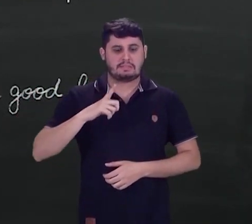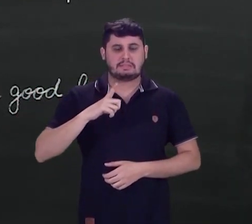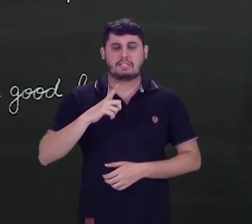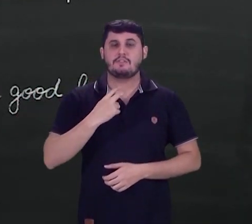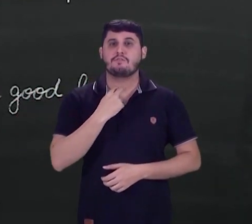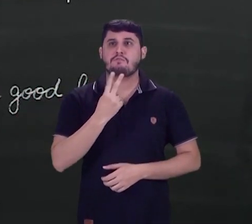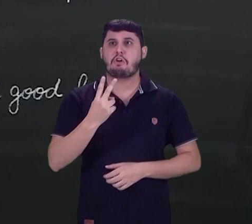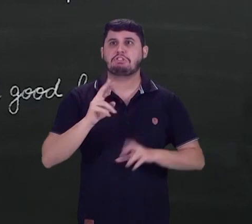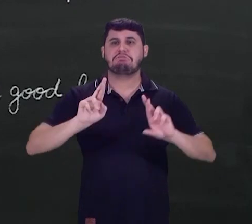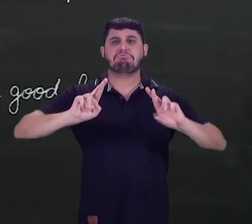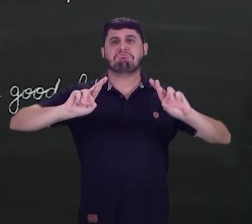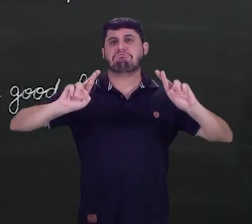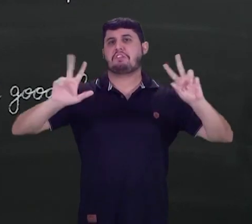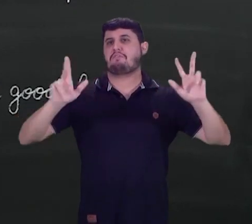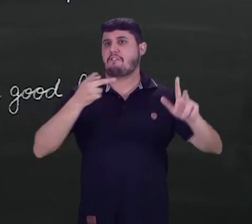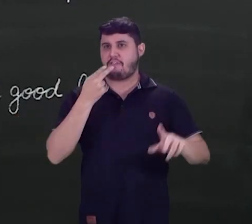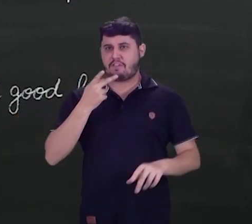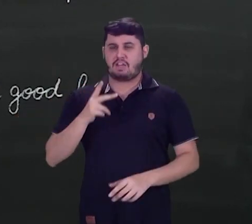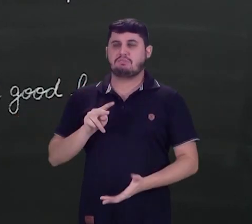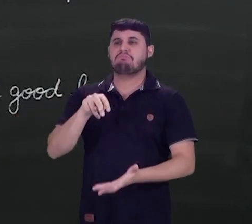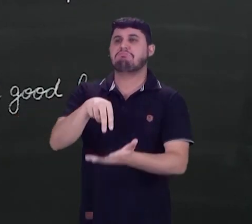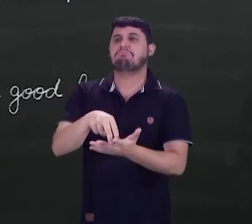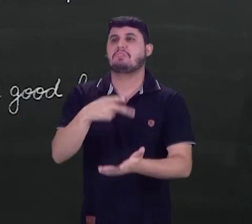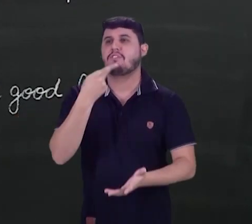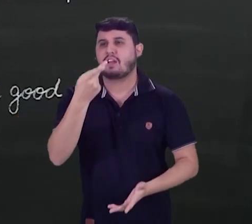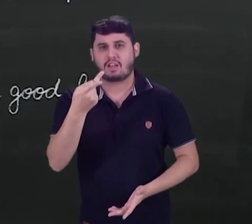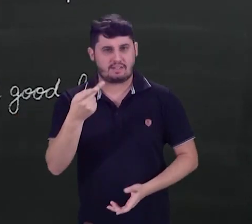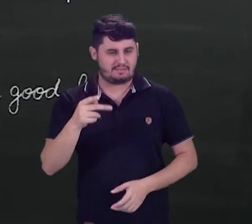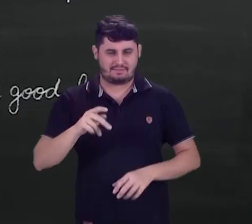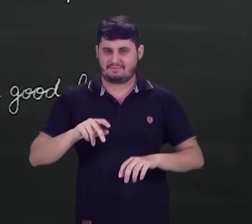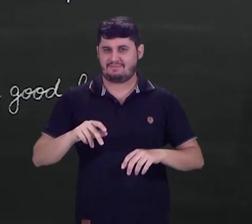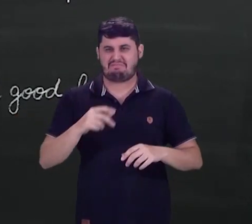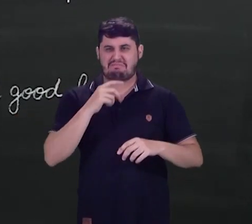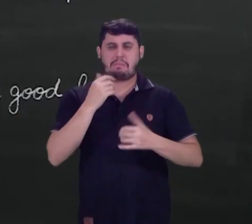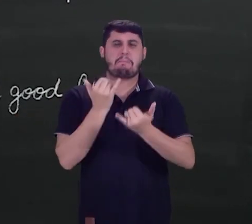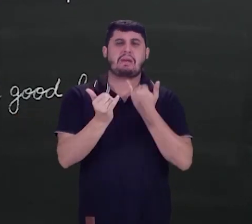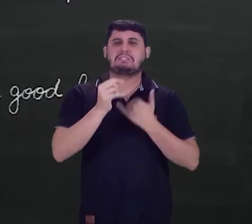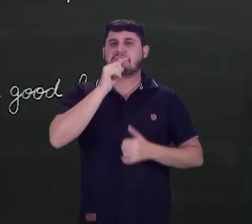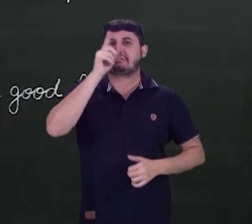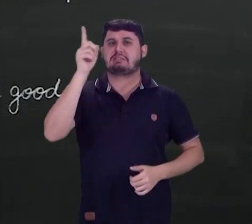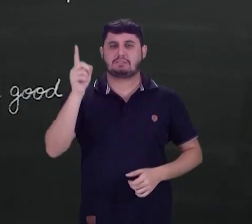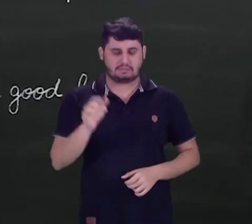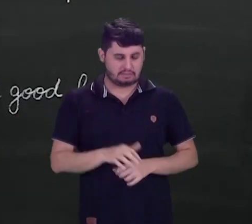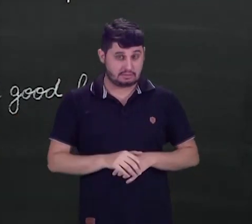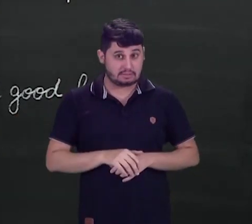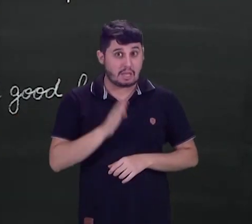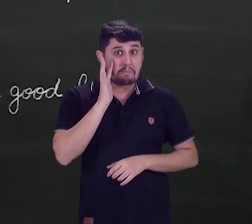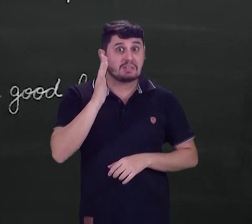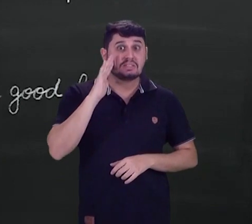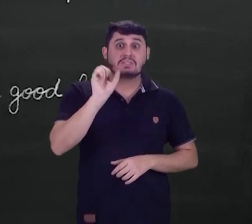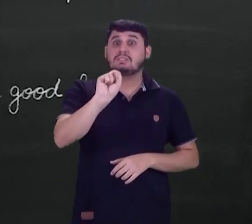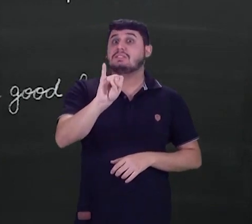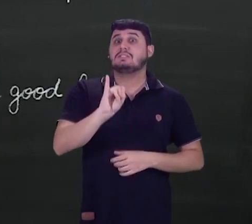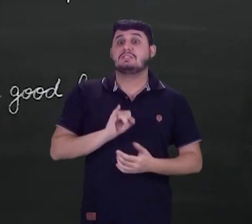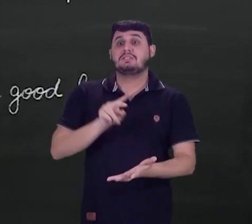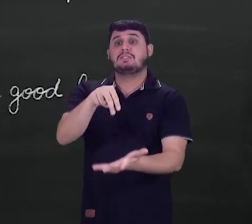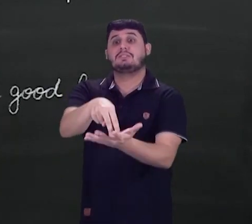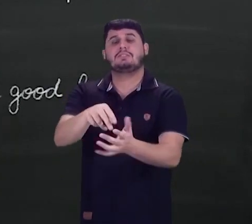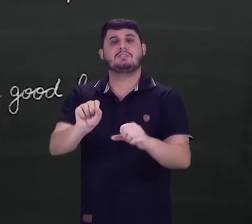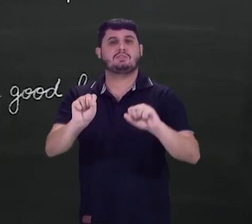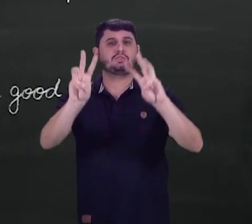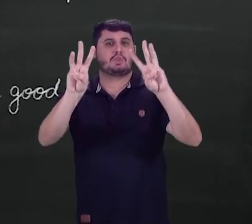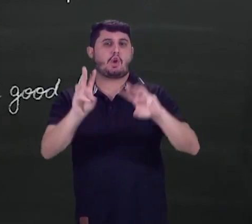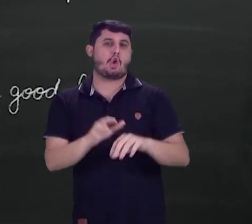delivery por aí. Você vai falar o quê? Delivery. E também o milkshake. Imagina você chegar no shopping lá, pô, me dá